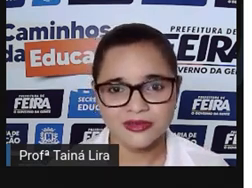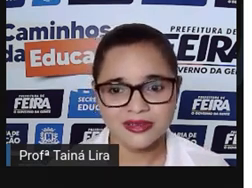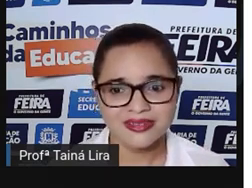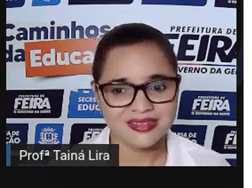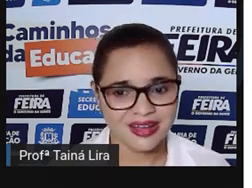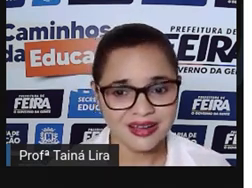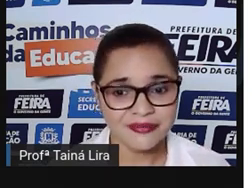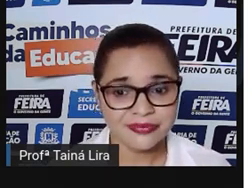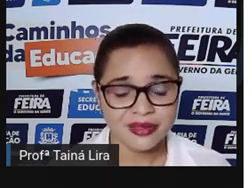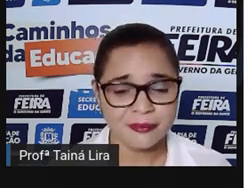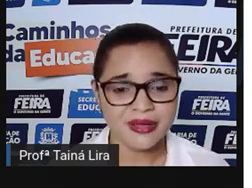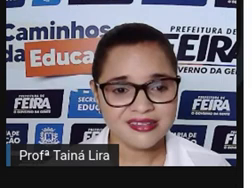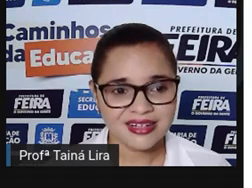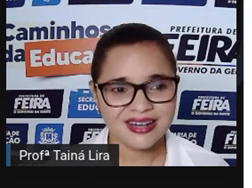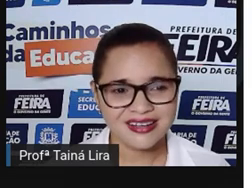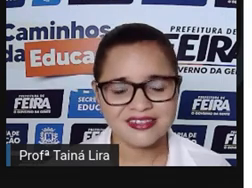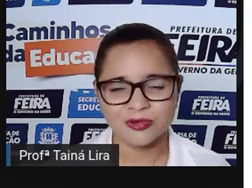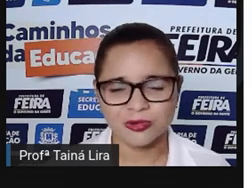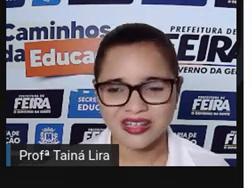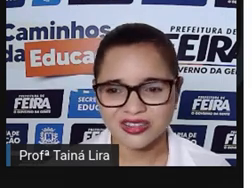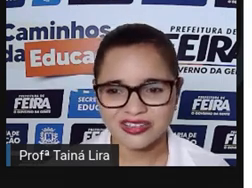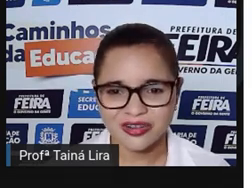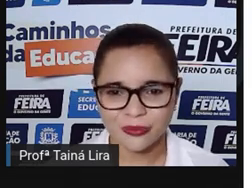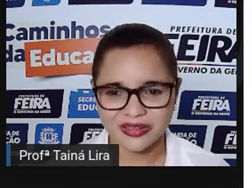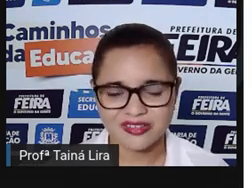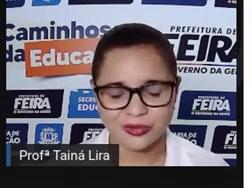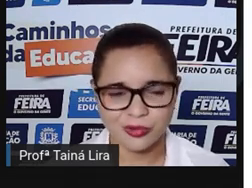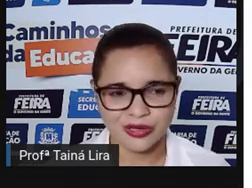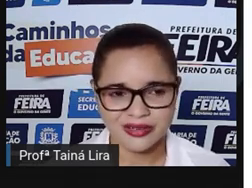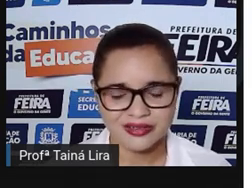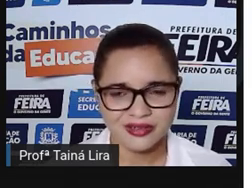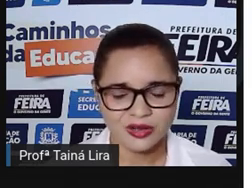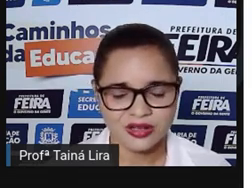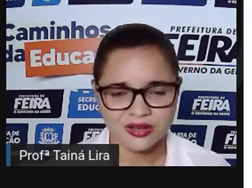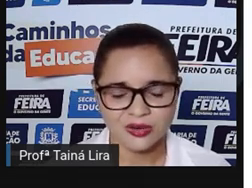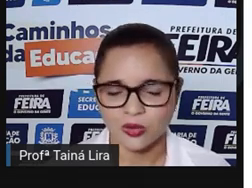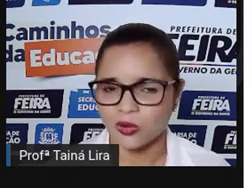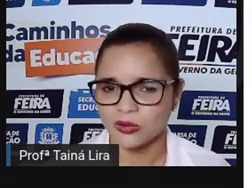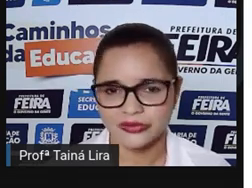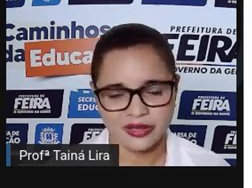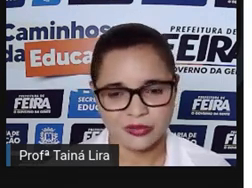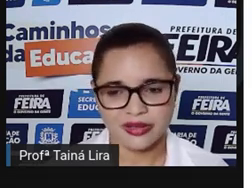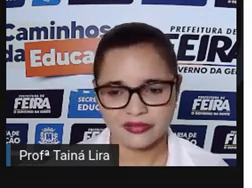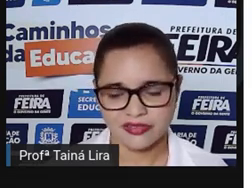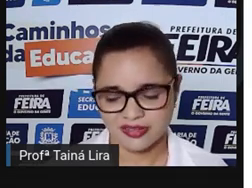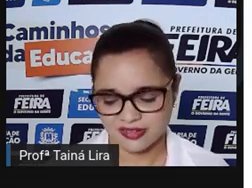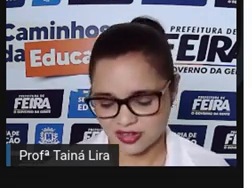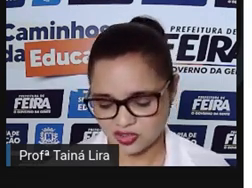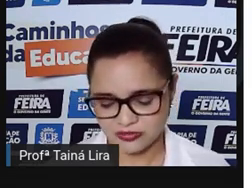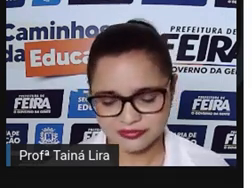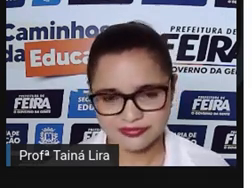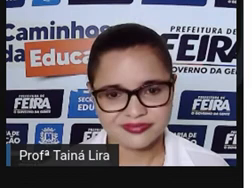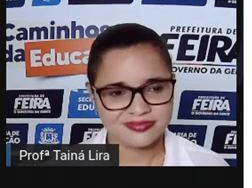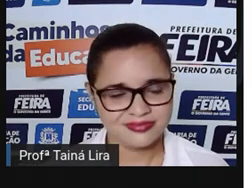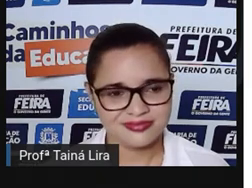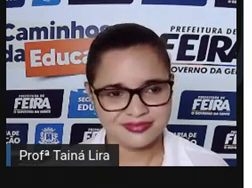bom, tá? Mas será que ela é segura, totalmente segura? ou não? O que é que vocês